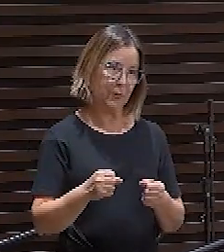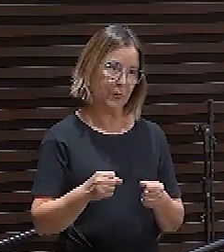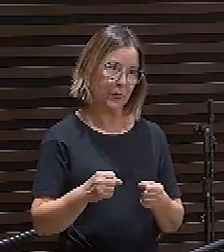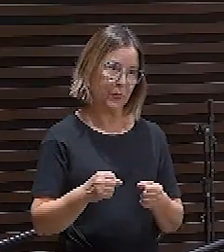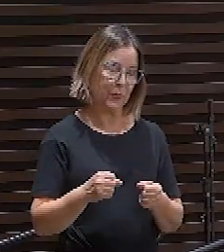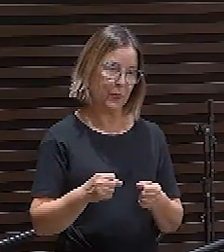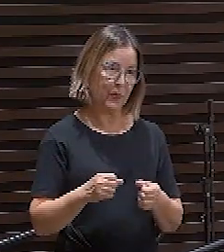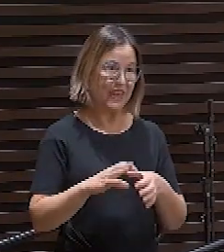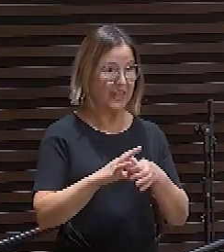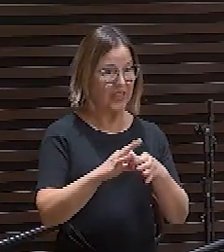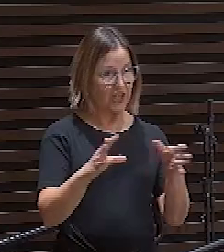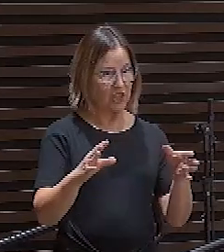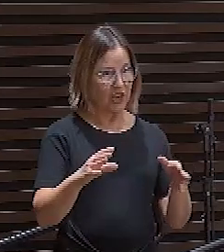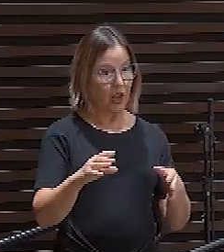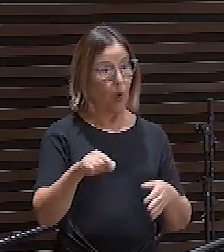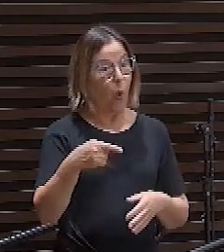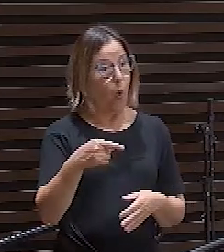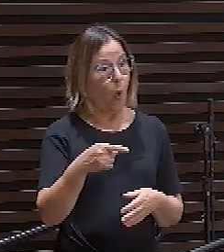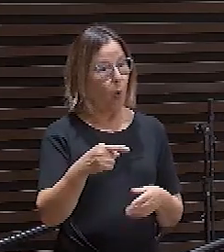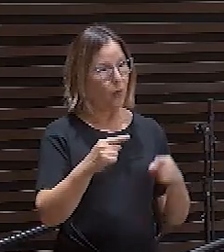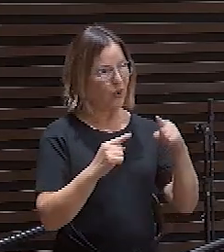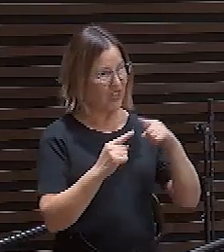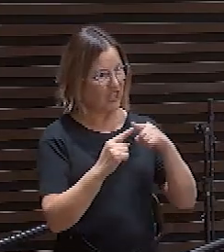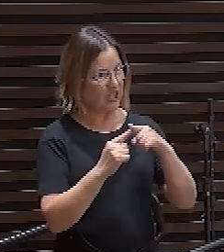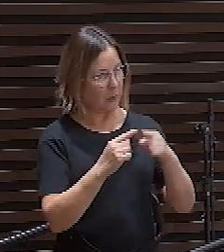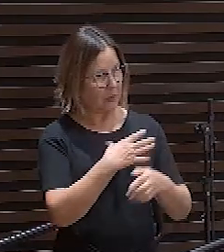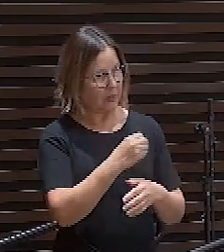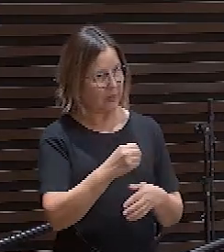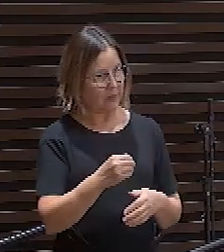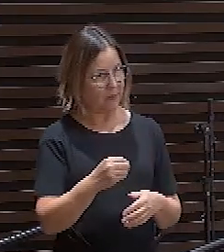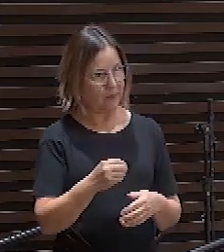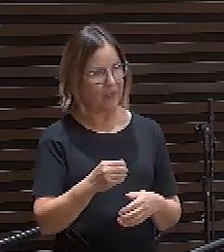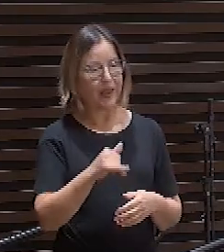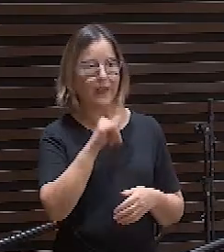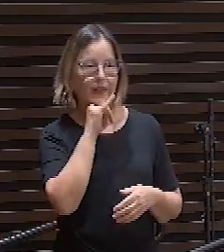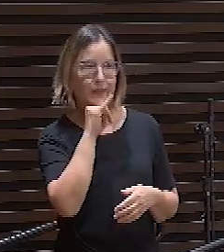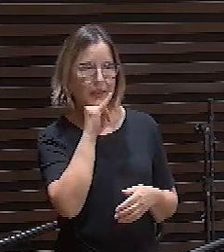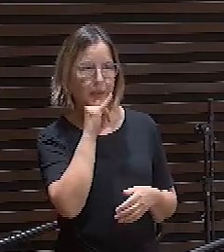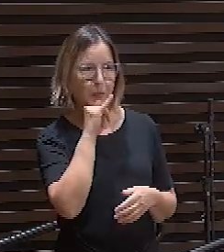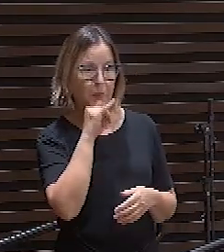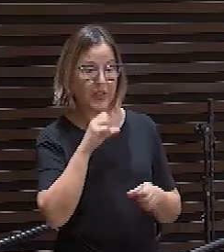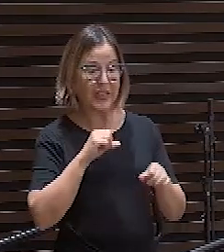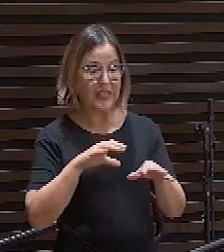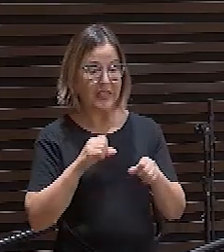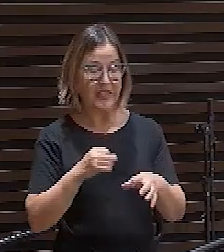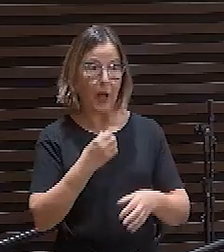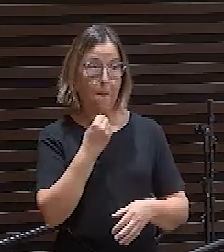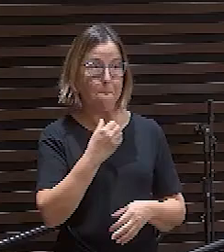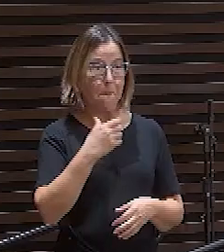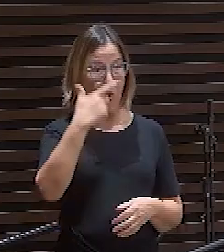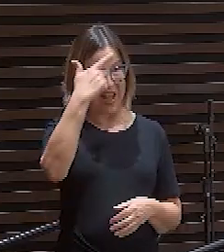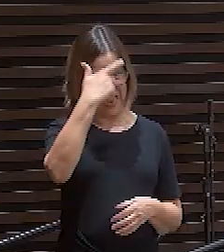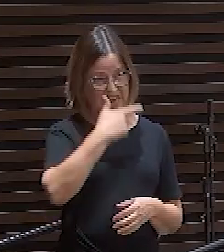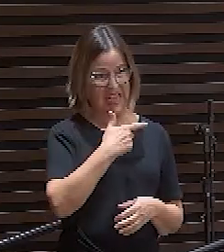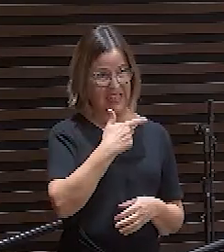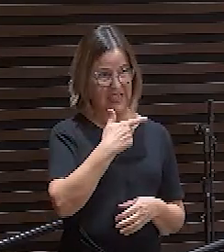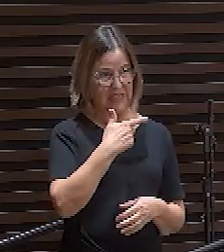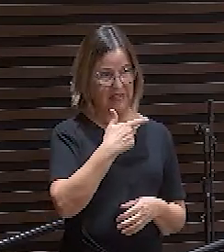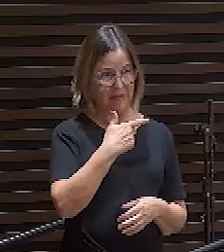de herança, como, por exemplo, transmitir um bom caráter. É uma herança que nós podemos